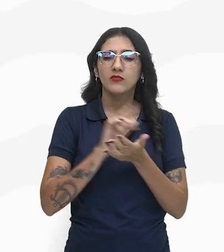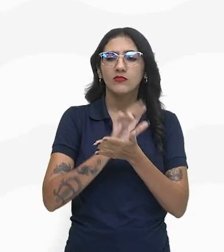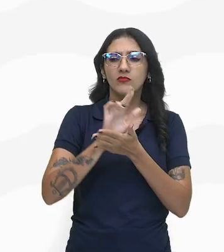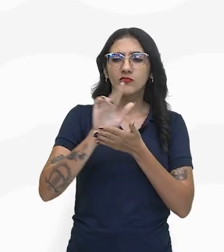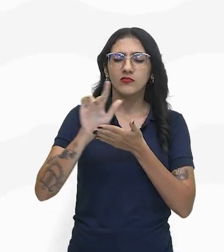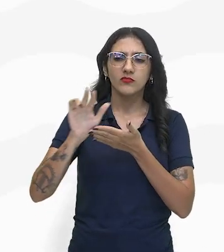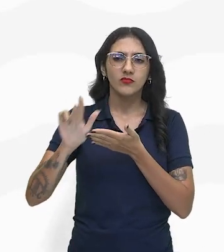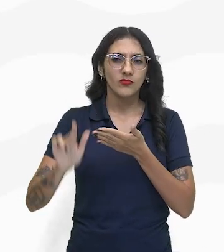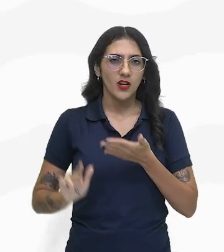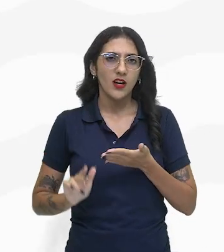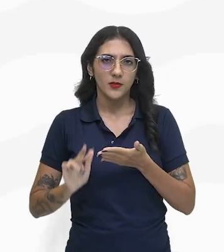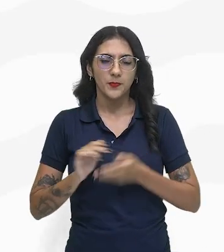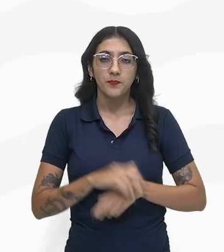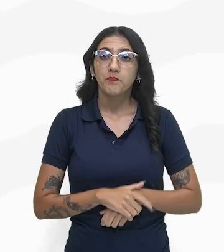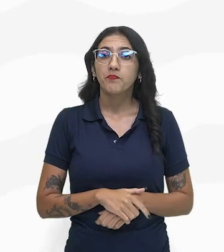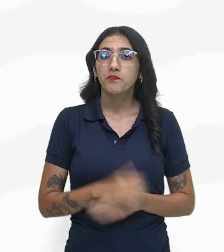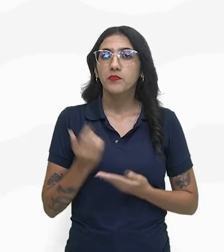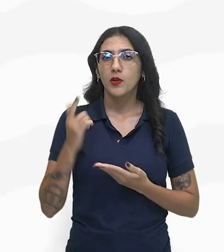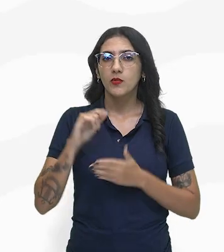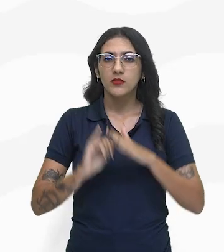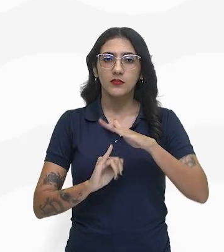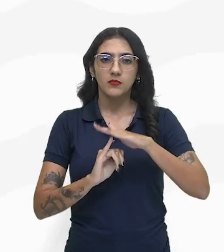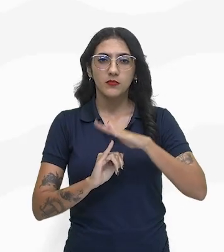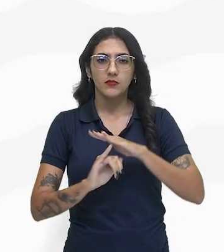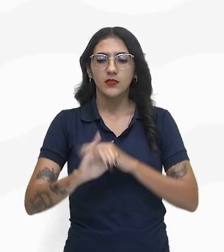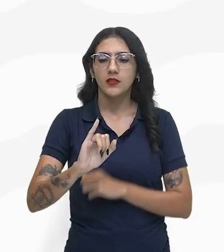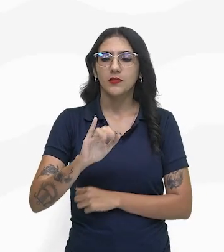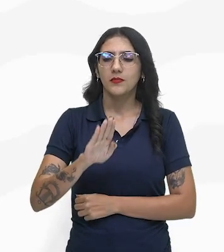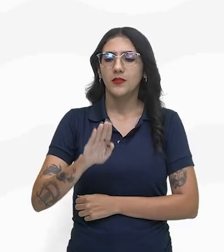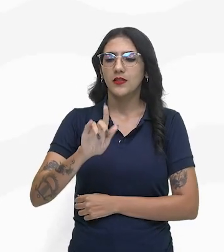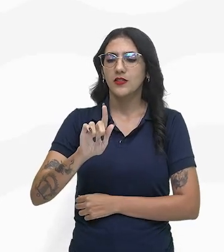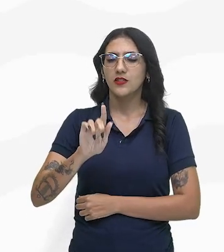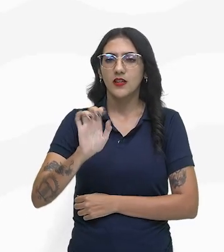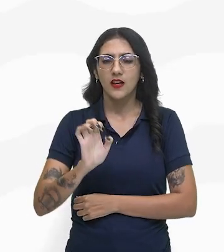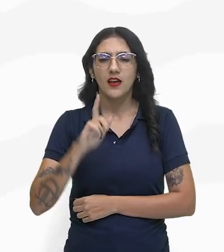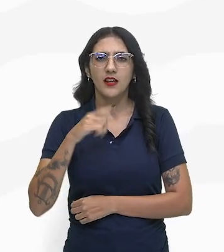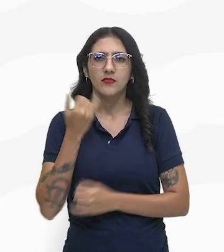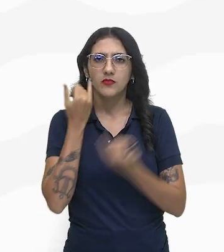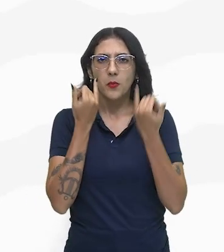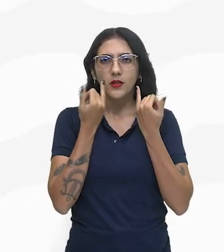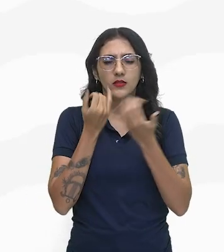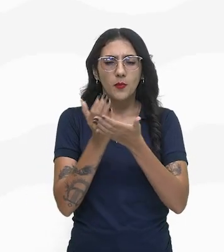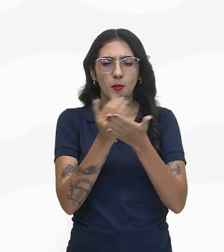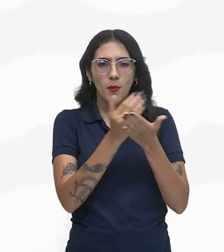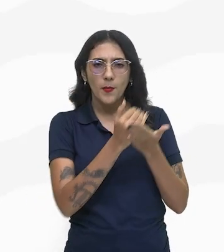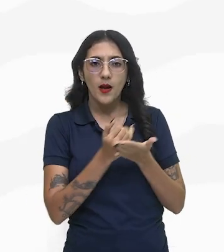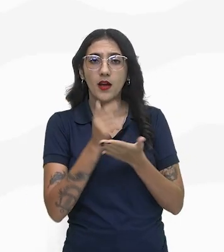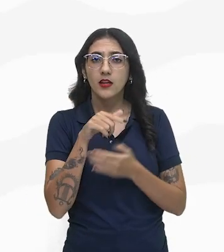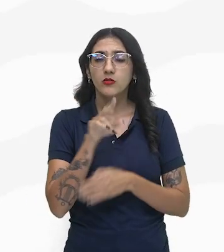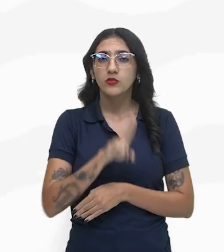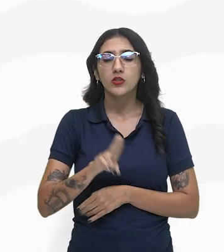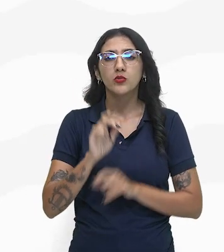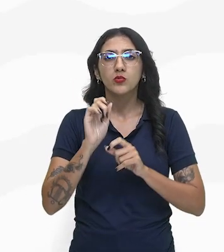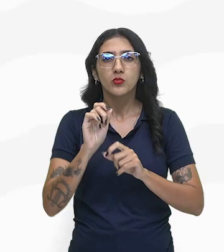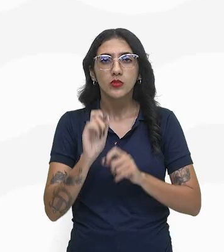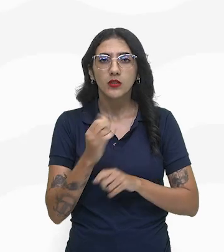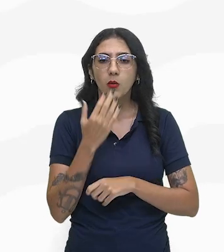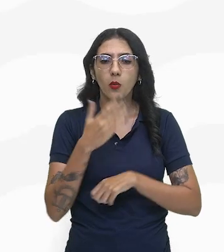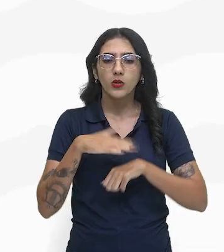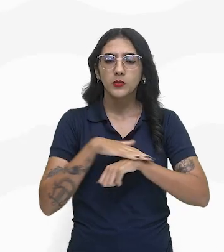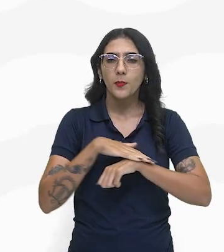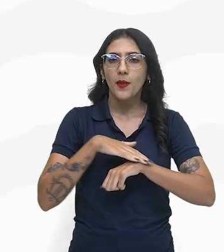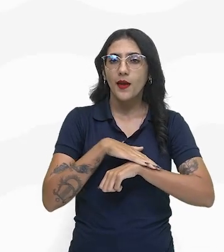muito grande. E o IBGE, o Instituto Brasileiro de Geografia e Estatística, ele usa o sistema de classificação por cor: